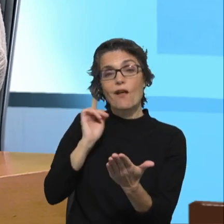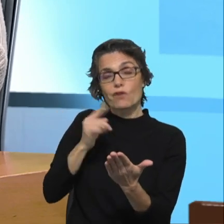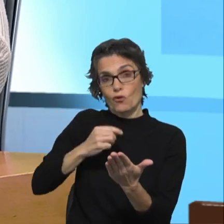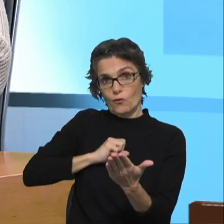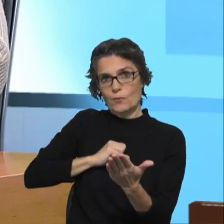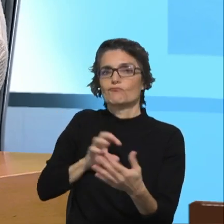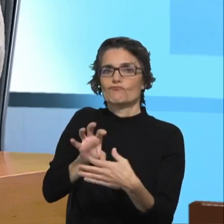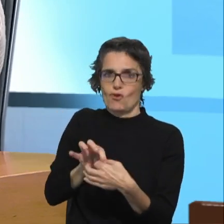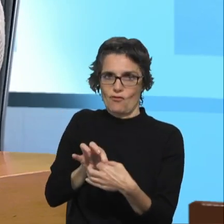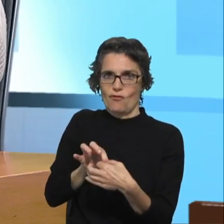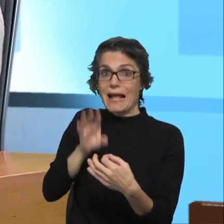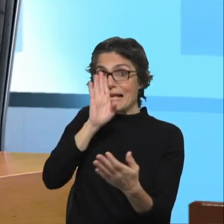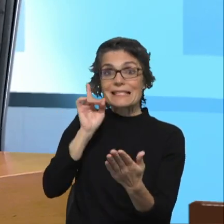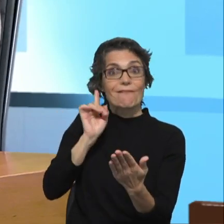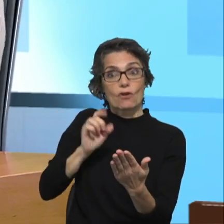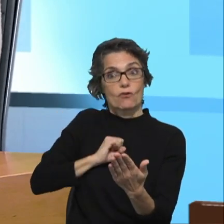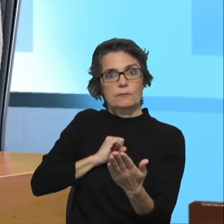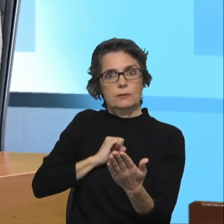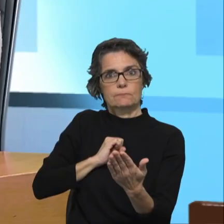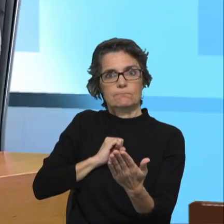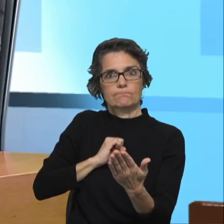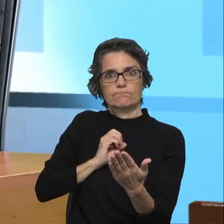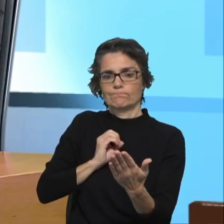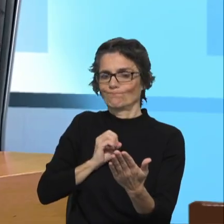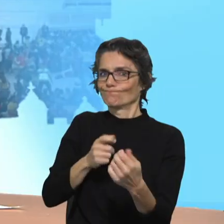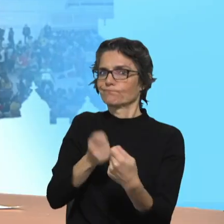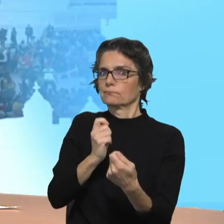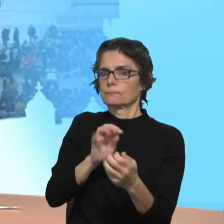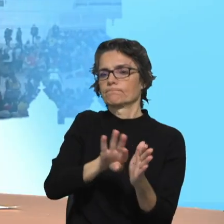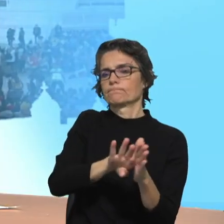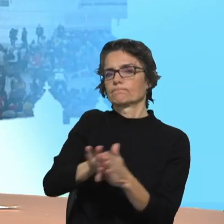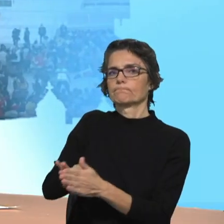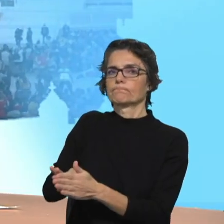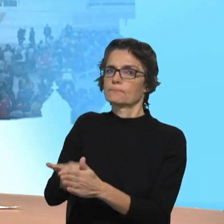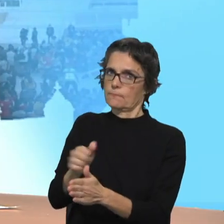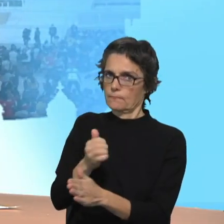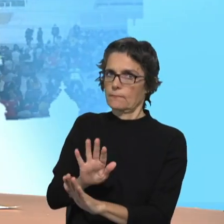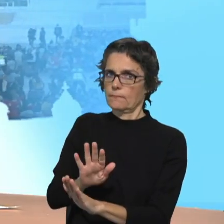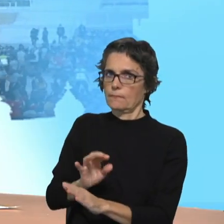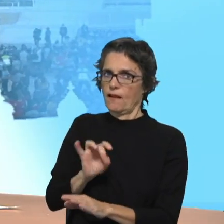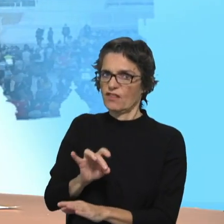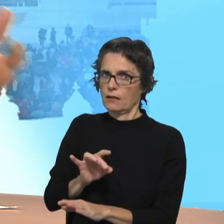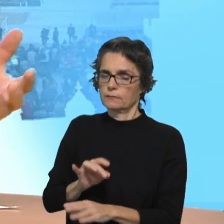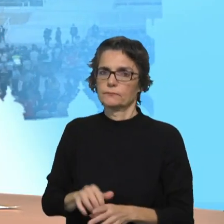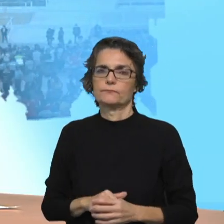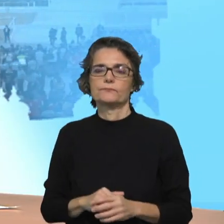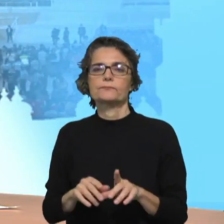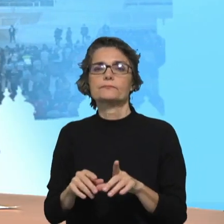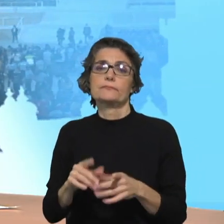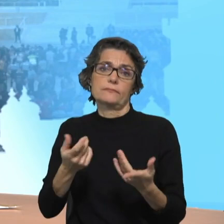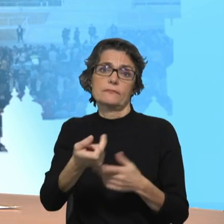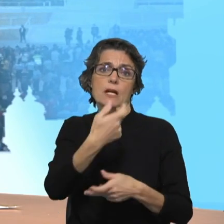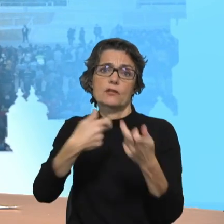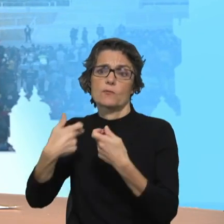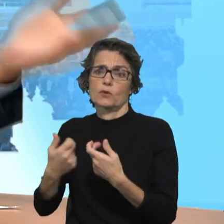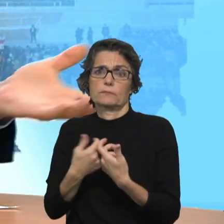tenho. Caso contrário, melhor é deixar onde ela está. Tendo presente que as respostas que nos chegam em tantos âmbitos,